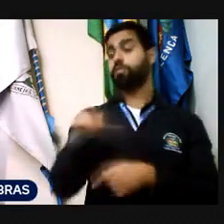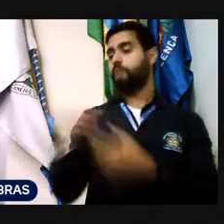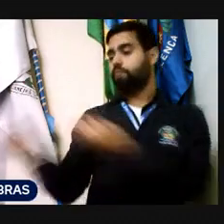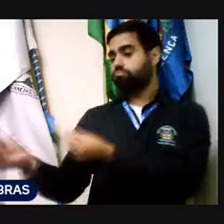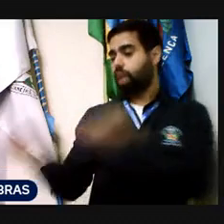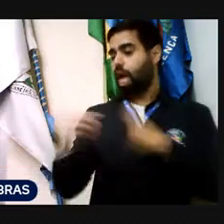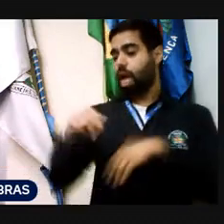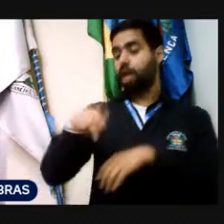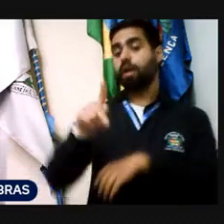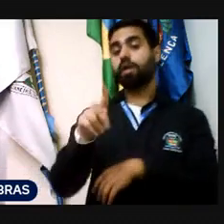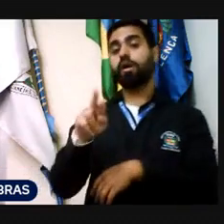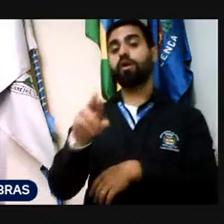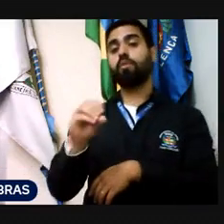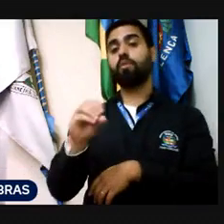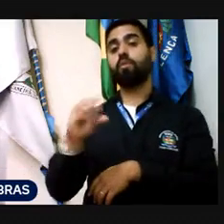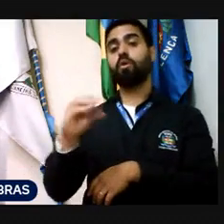para